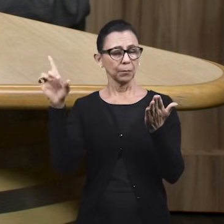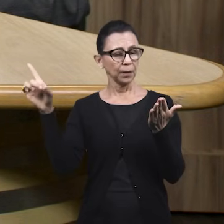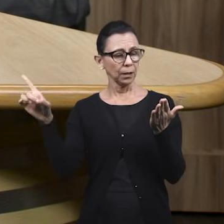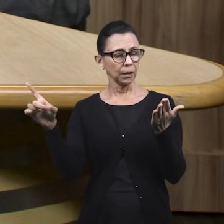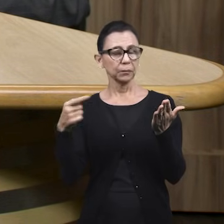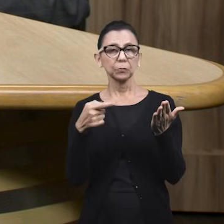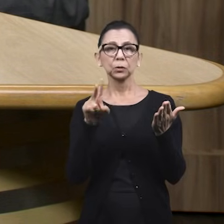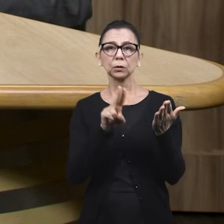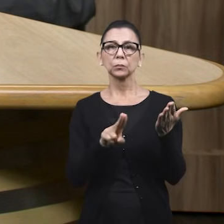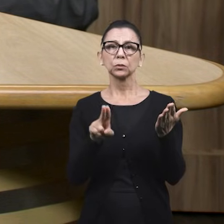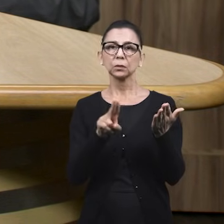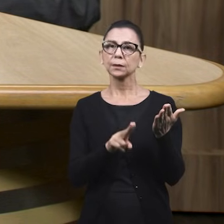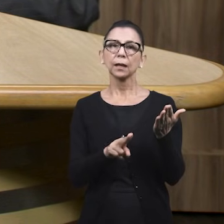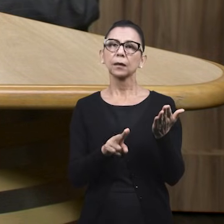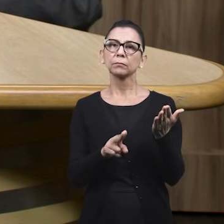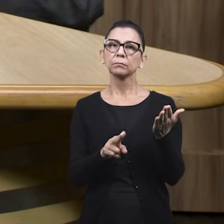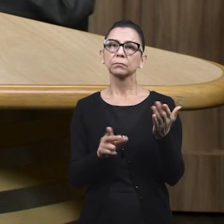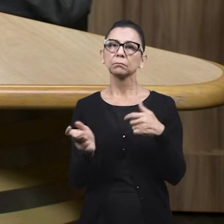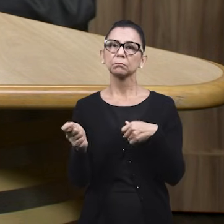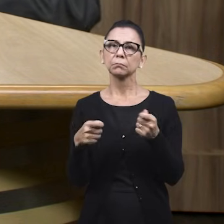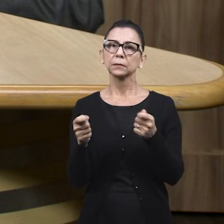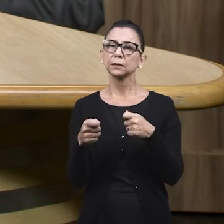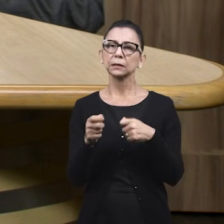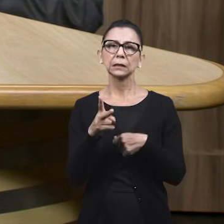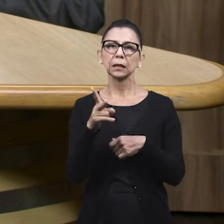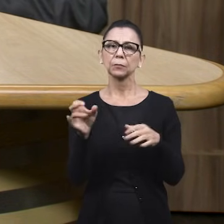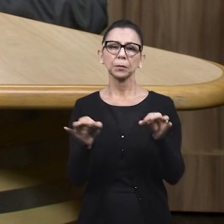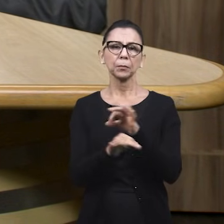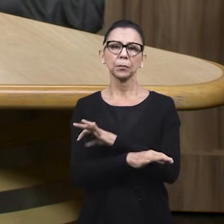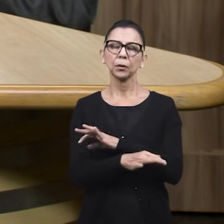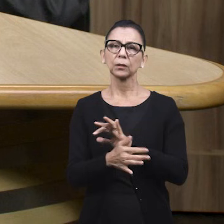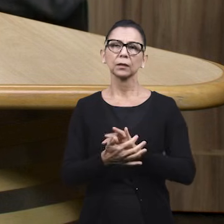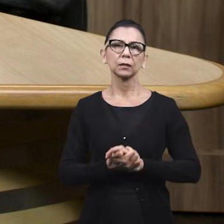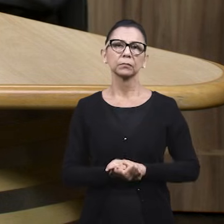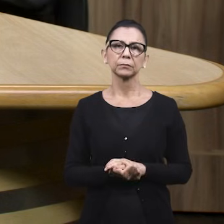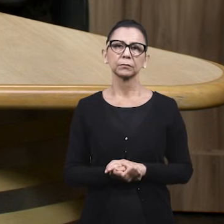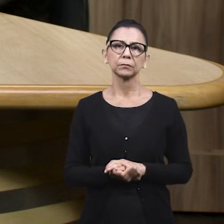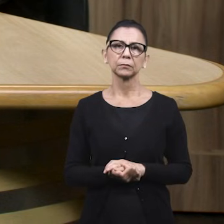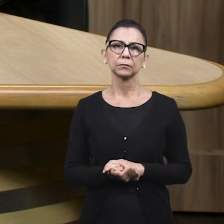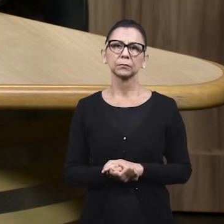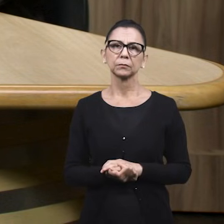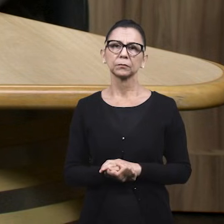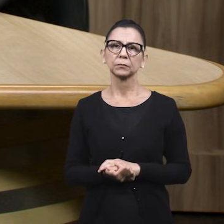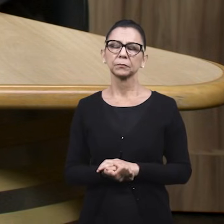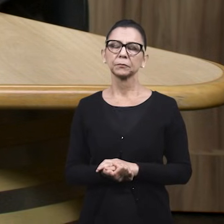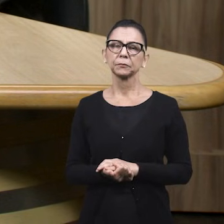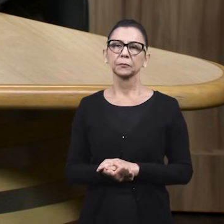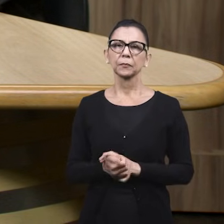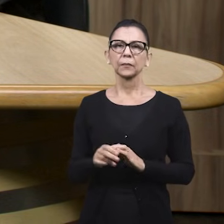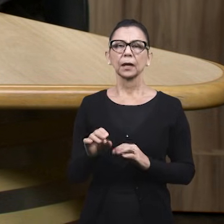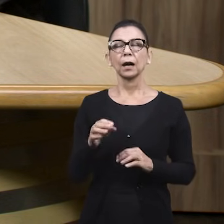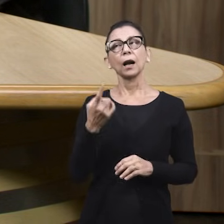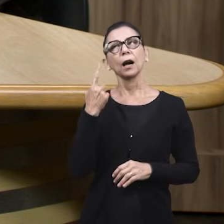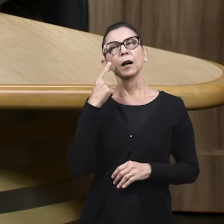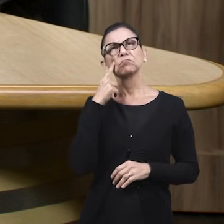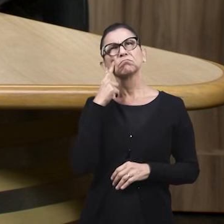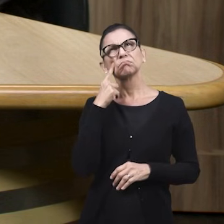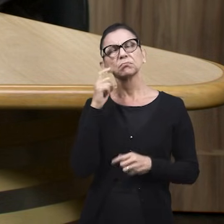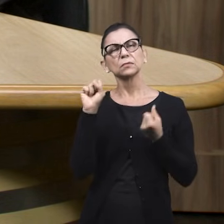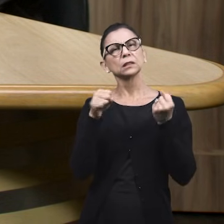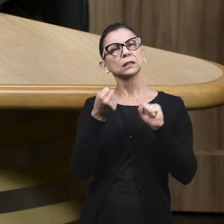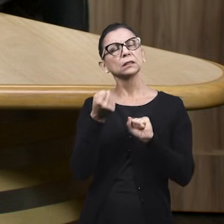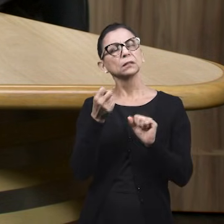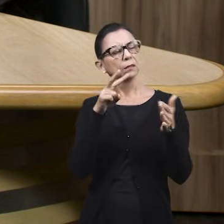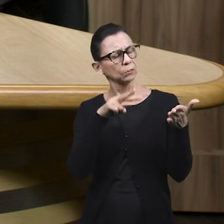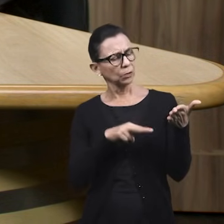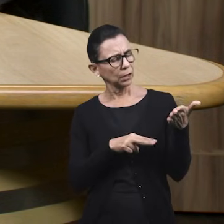diariamente. No momento que nós quisermos, ela está pronta. Vou ler um salmo.